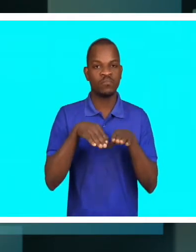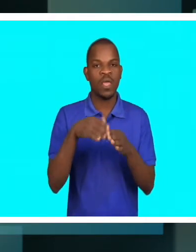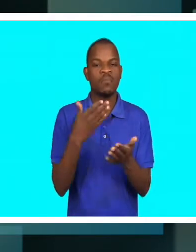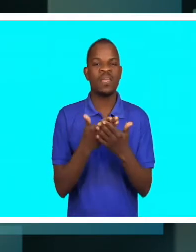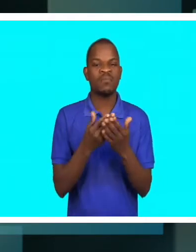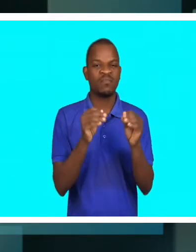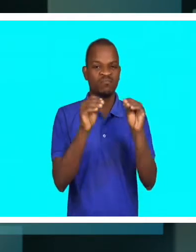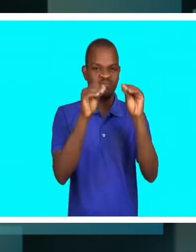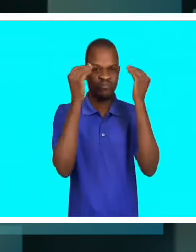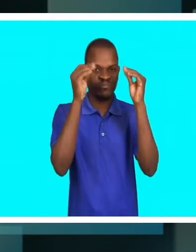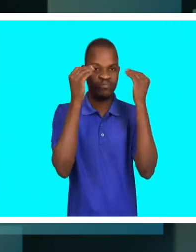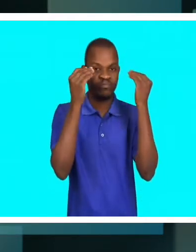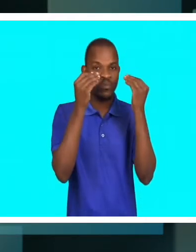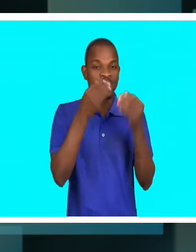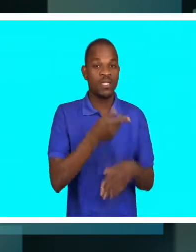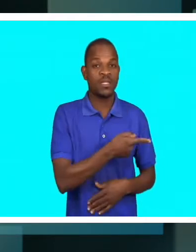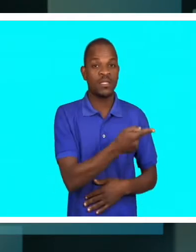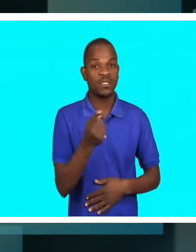a formação